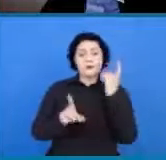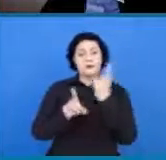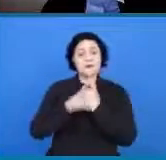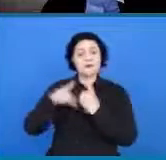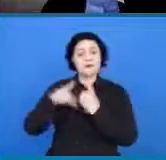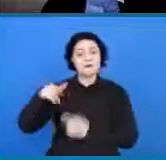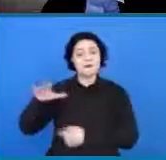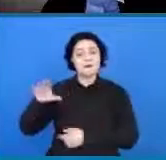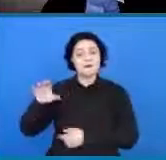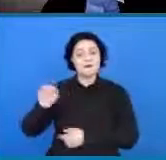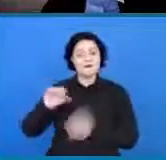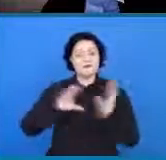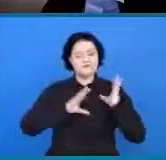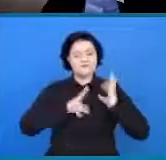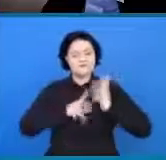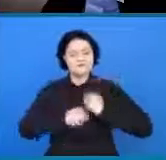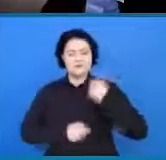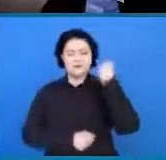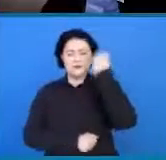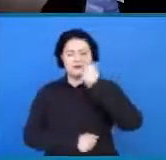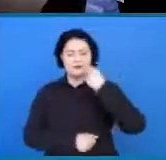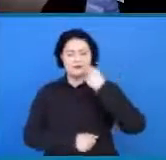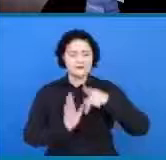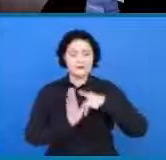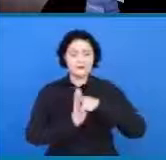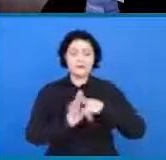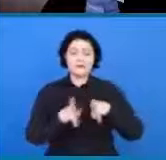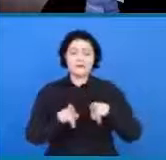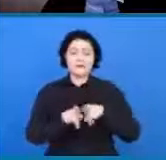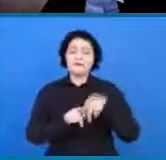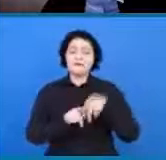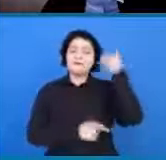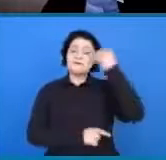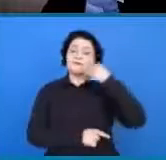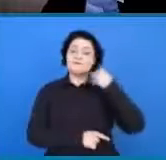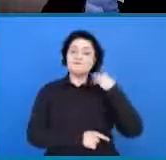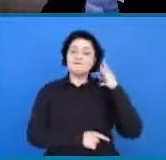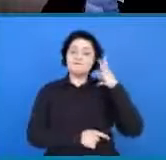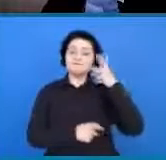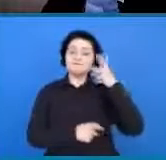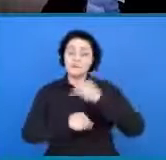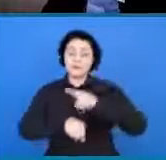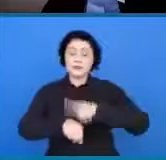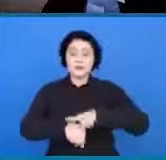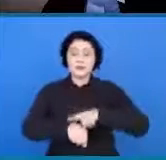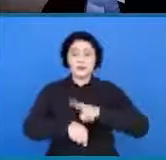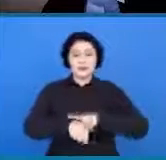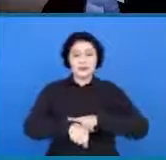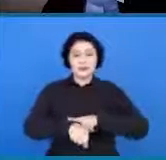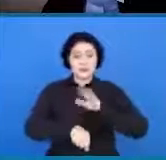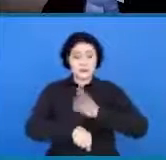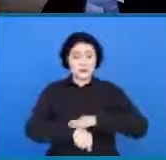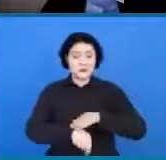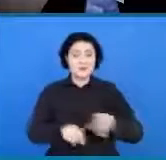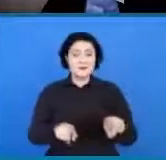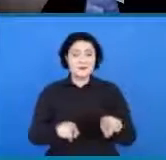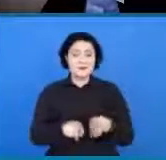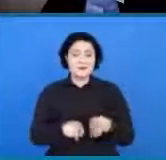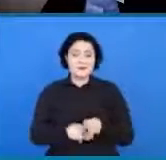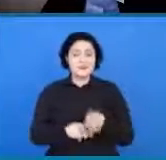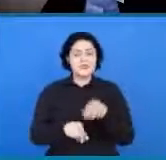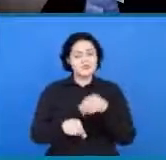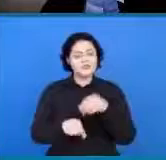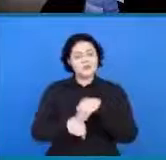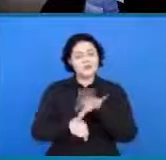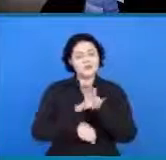Oliveira com no round programas radiofônicos com experiência em termos de tempo e horários e a